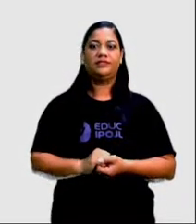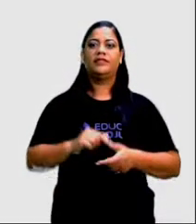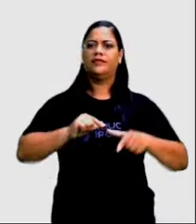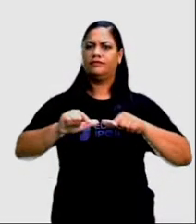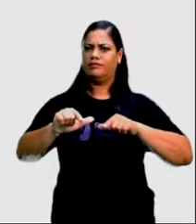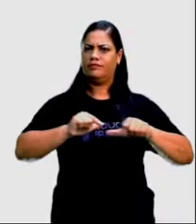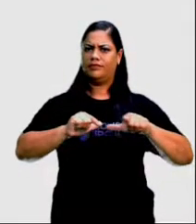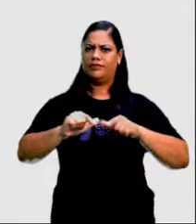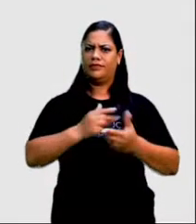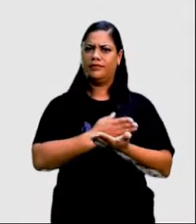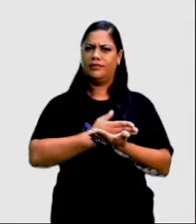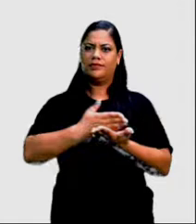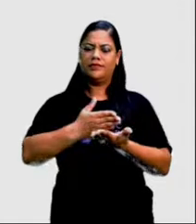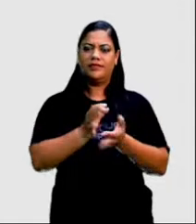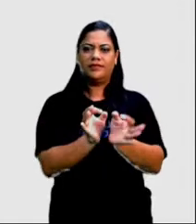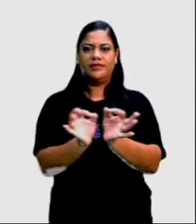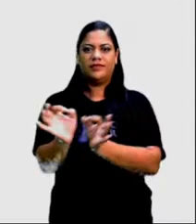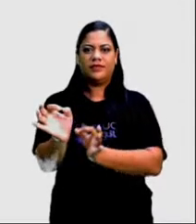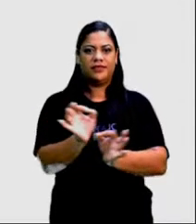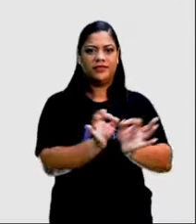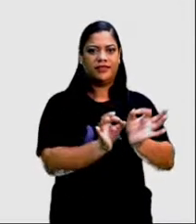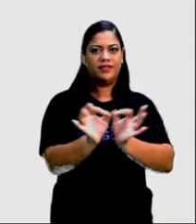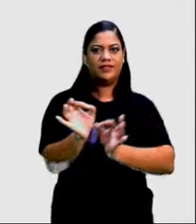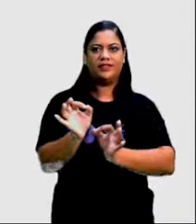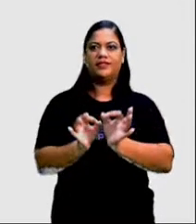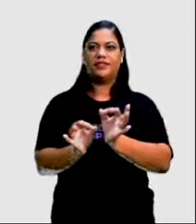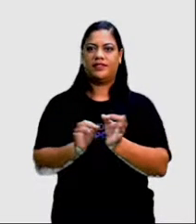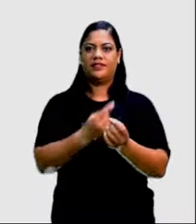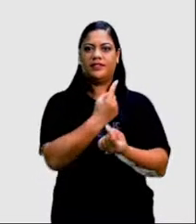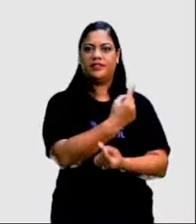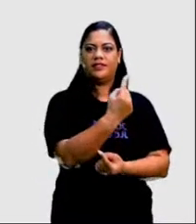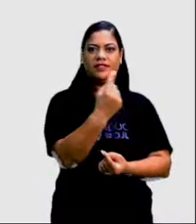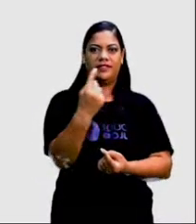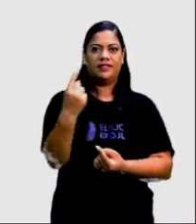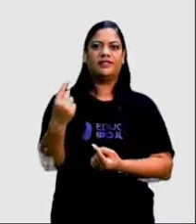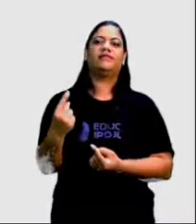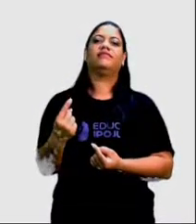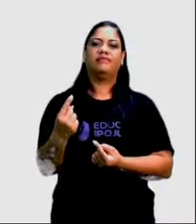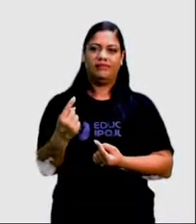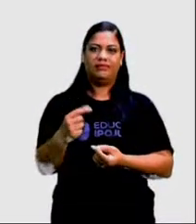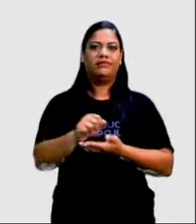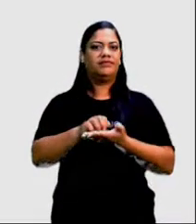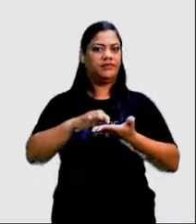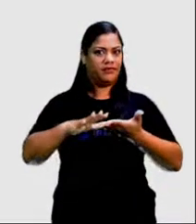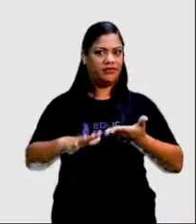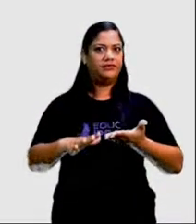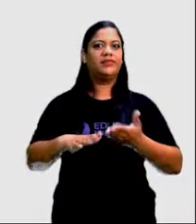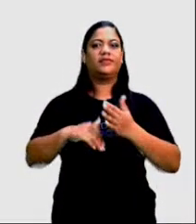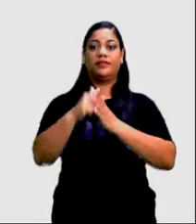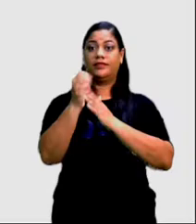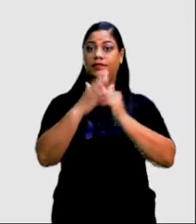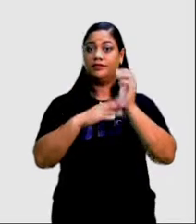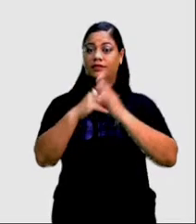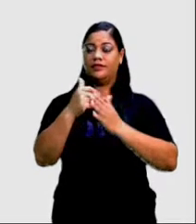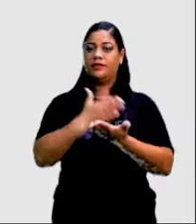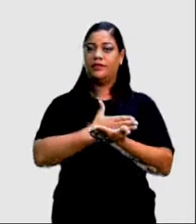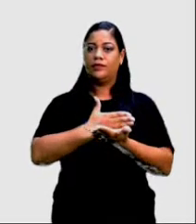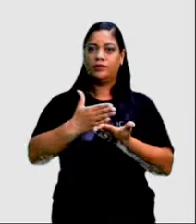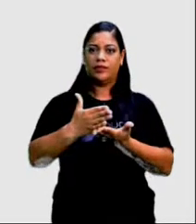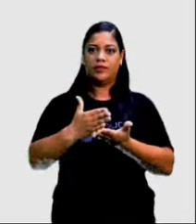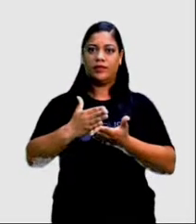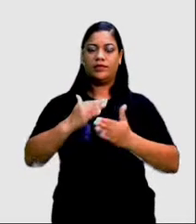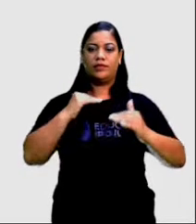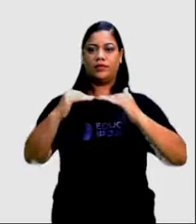indústria passaram a se organizar de acordo com seus diferentes ramos de atividade. Surgia assim o